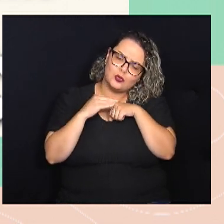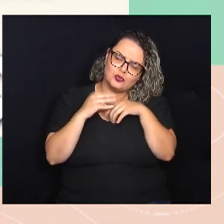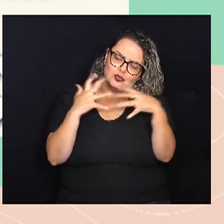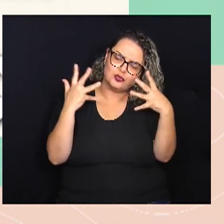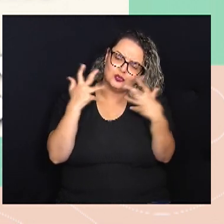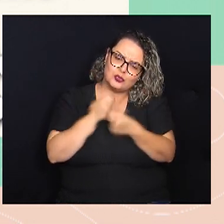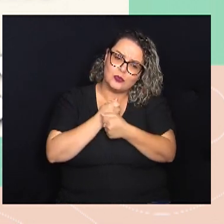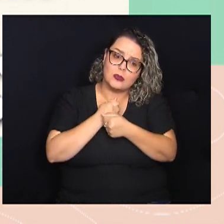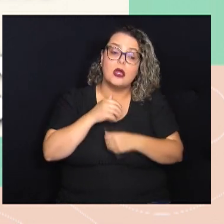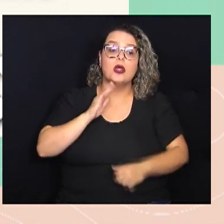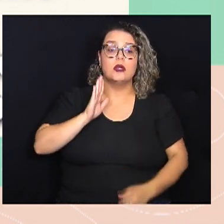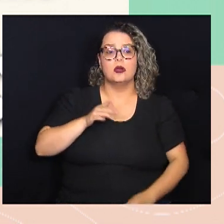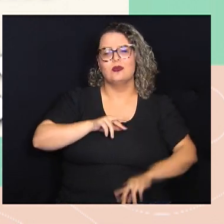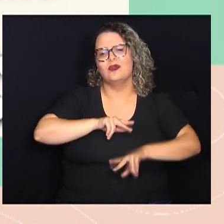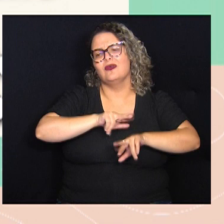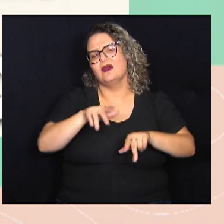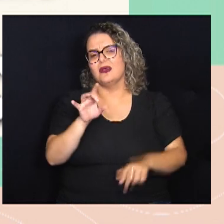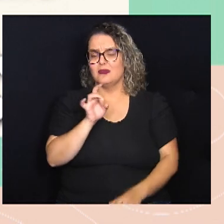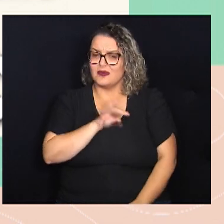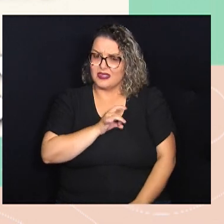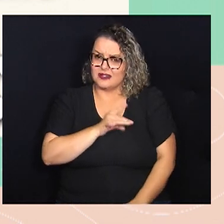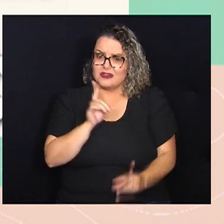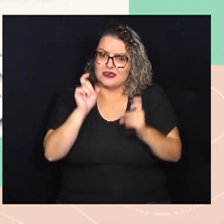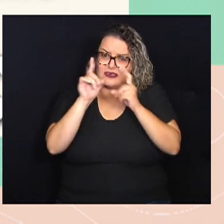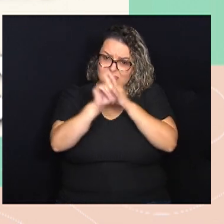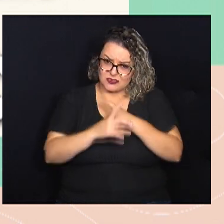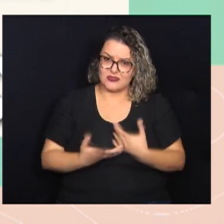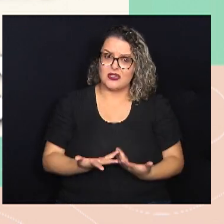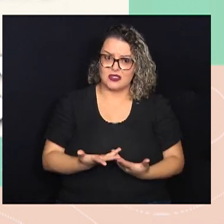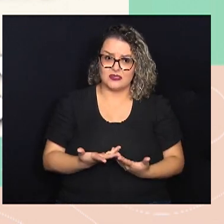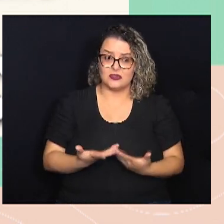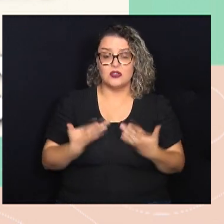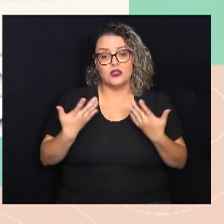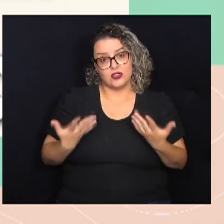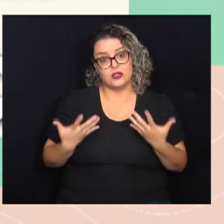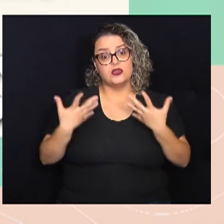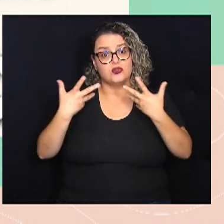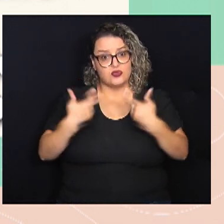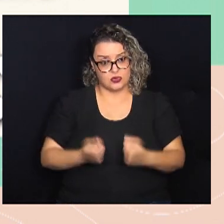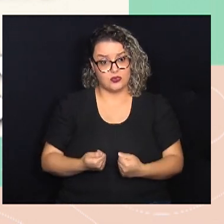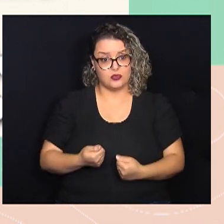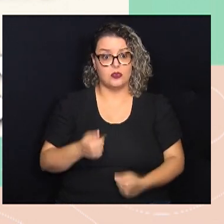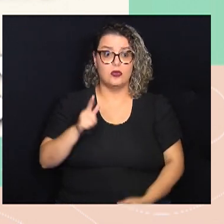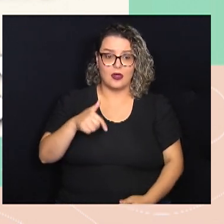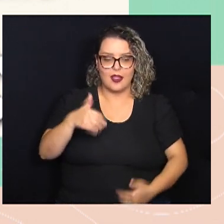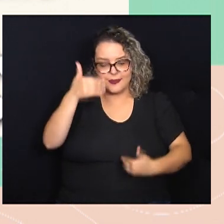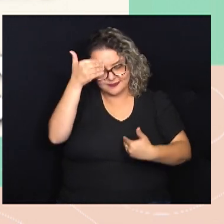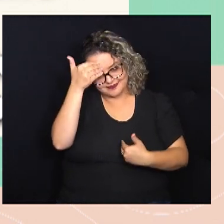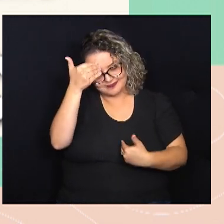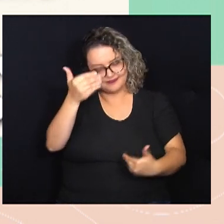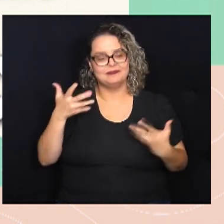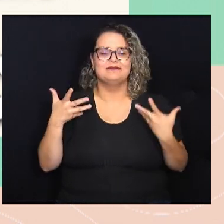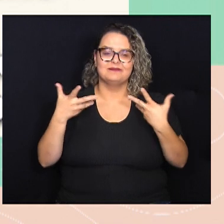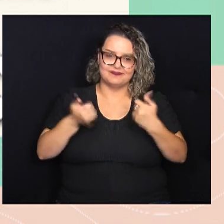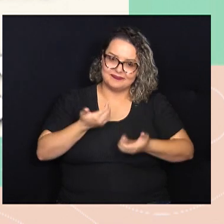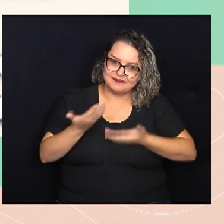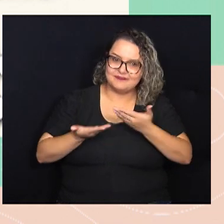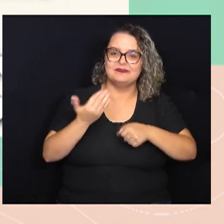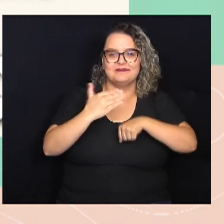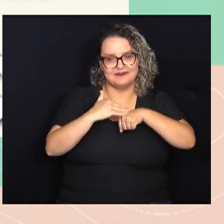dono teve que mudar de estado e não conseguiu levá-lo. Se você tiver espaço e quiser adotar, entre em contato